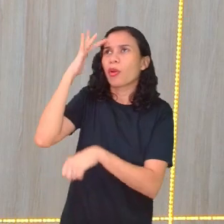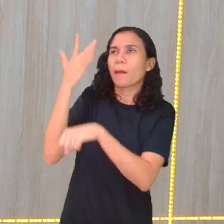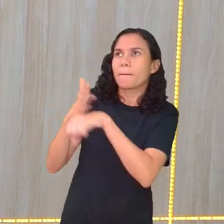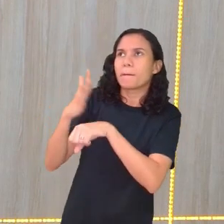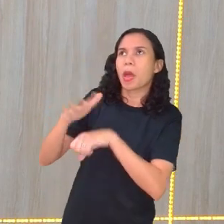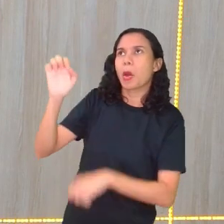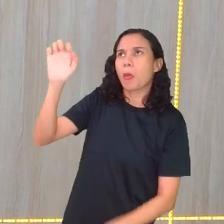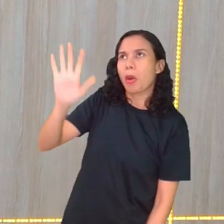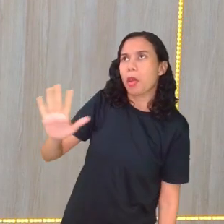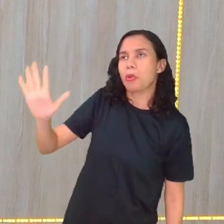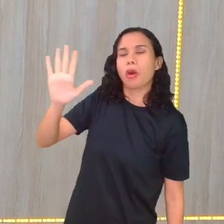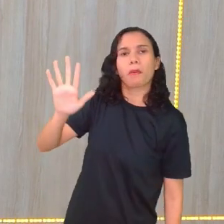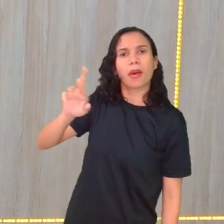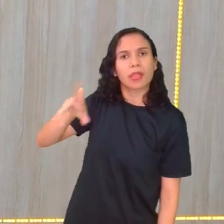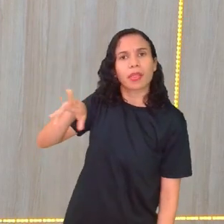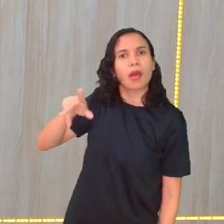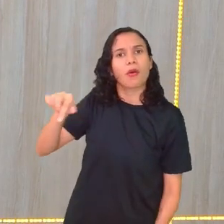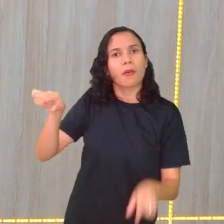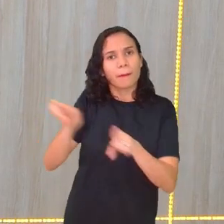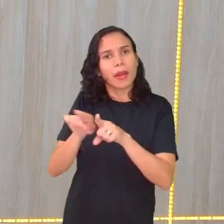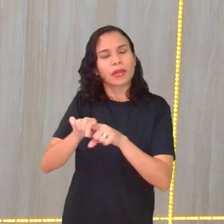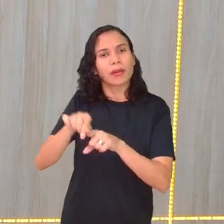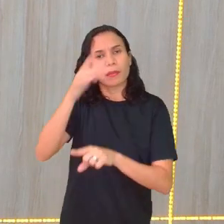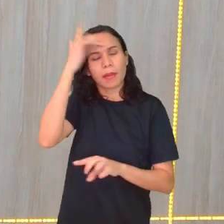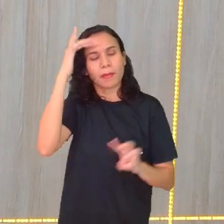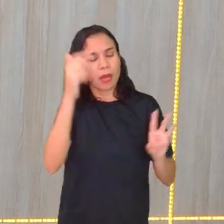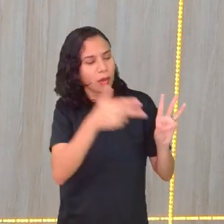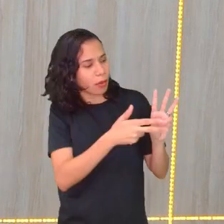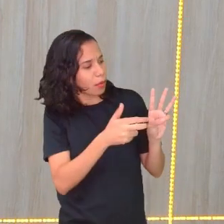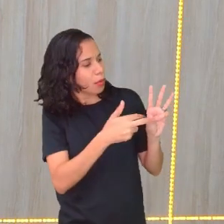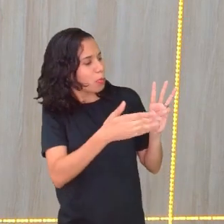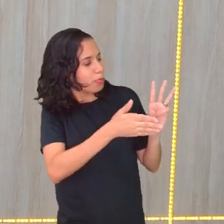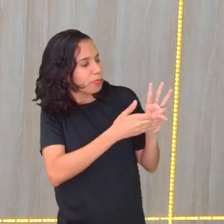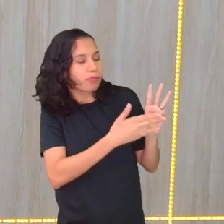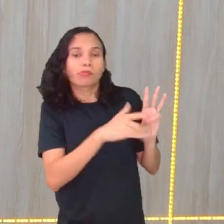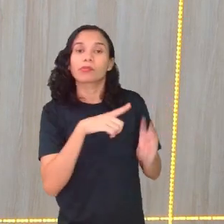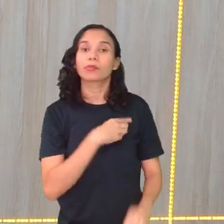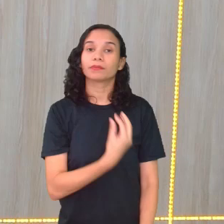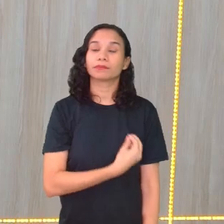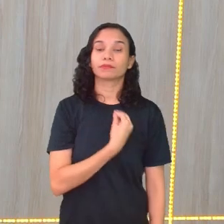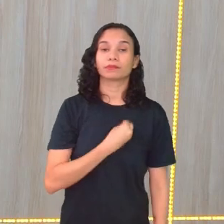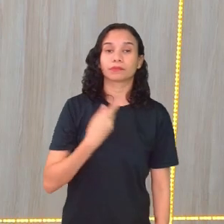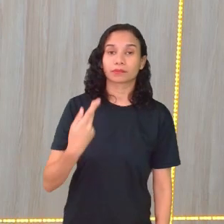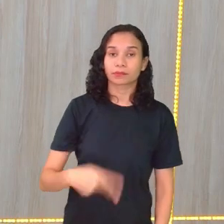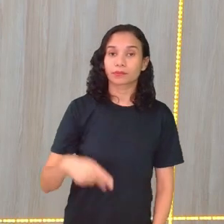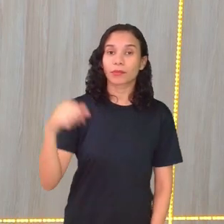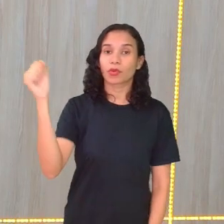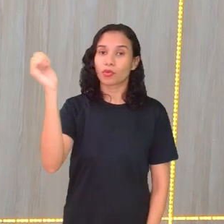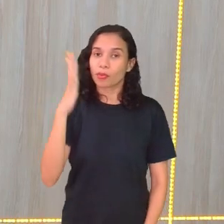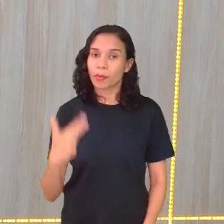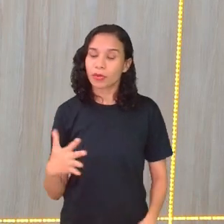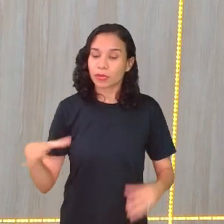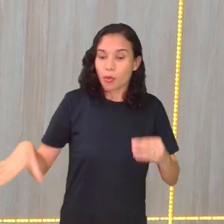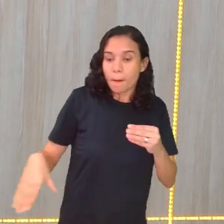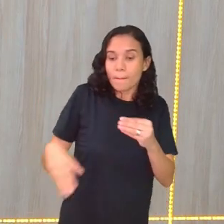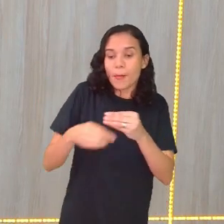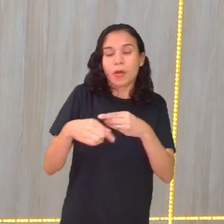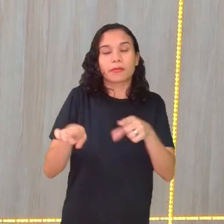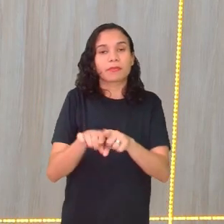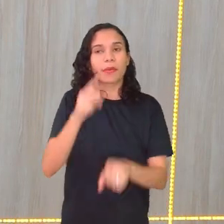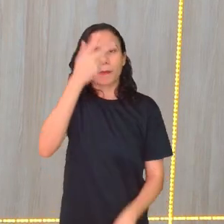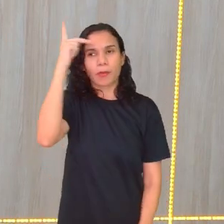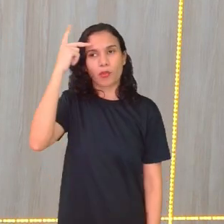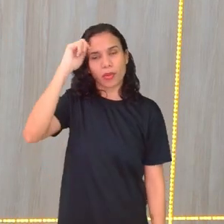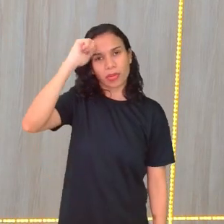e brancas europeus, mas também por indígenas que já habitavam aqui o país e por pessoas negras. Então, o título da nossa